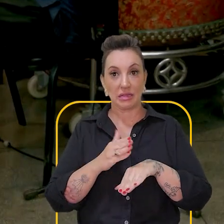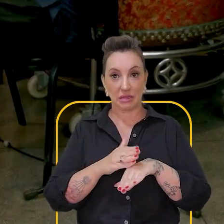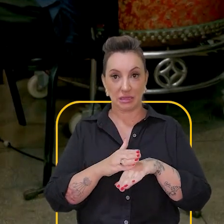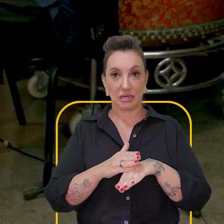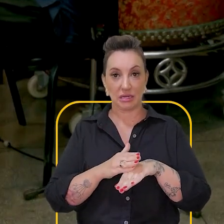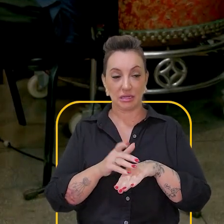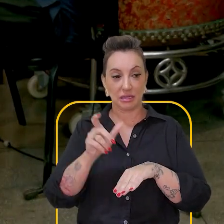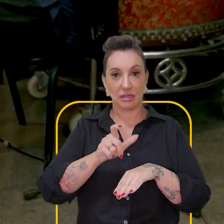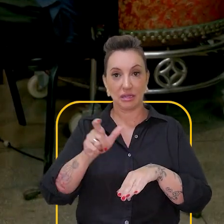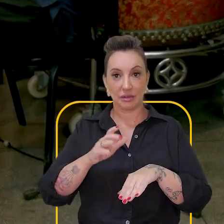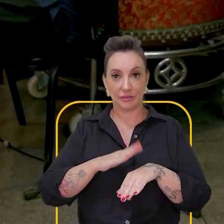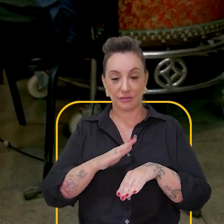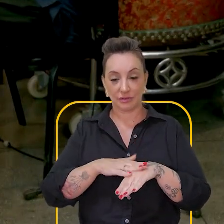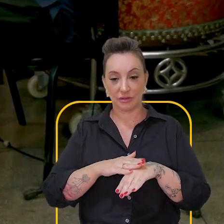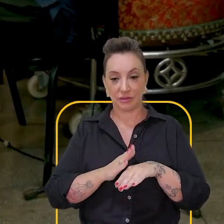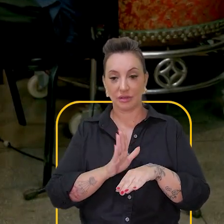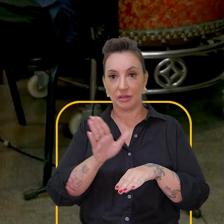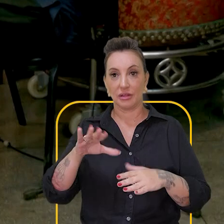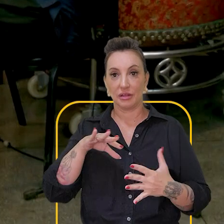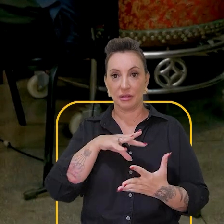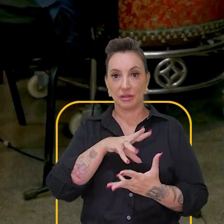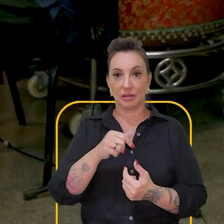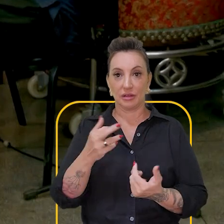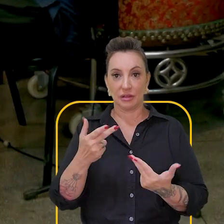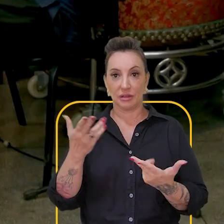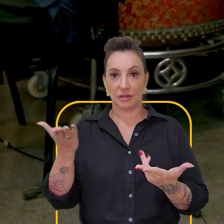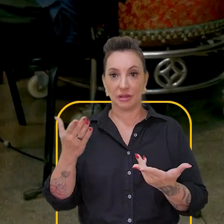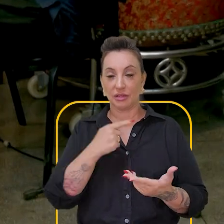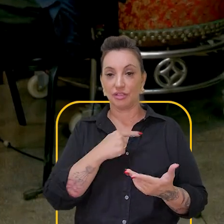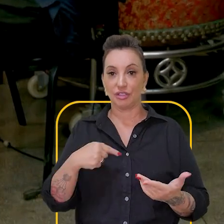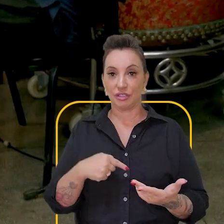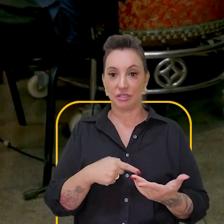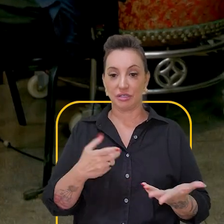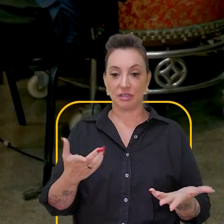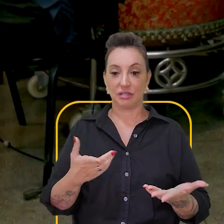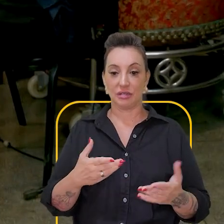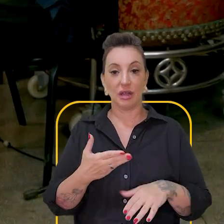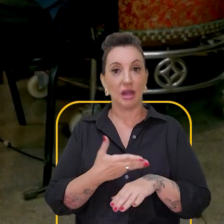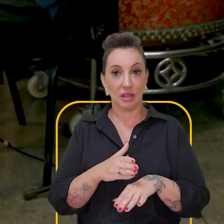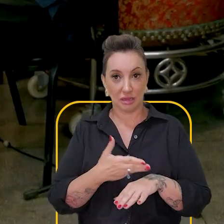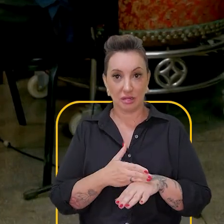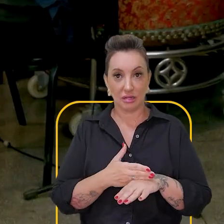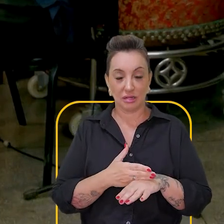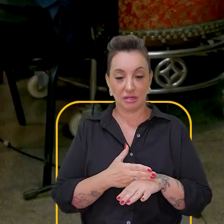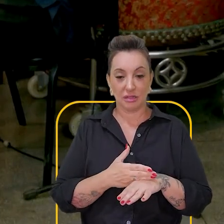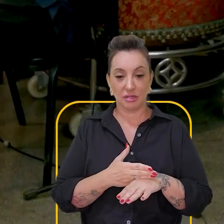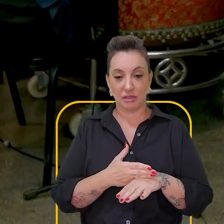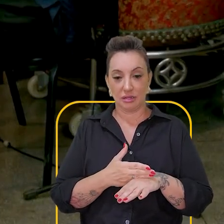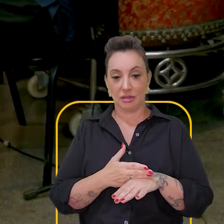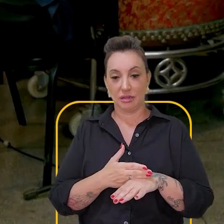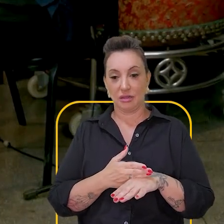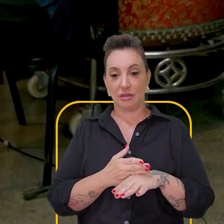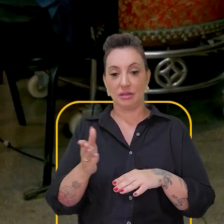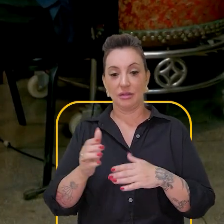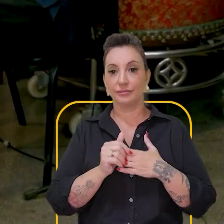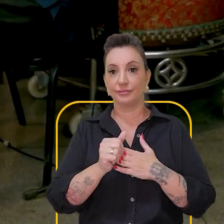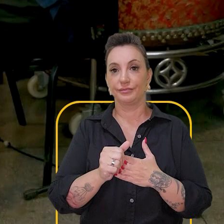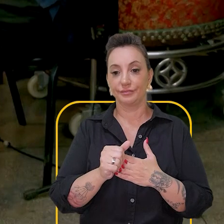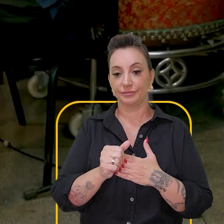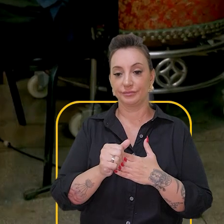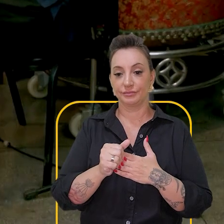menos os treinos que o Márcio conduz aqui é um treino com estrutura profissional Tudo bem não tem a gente não tem uma equipe de